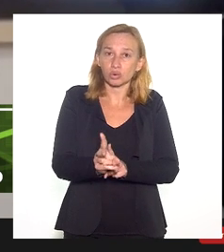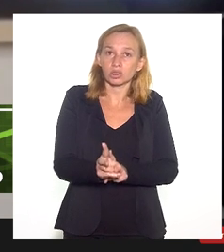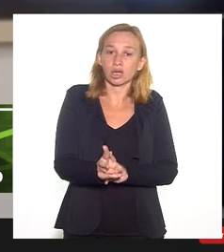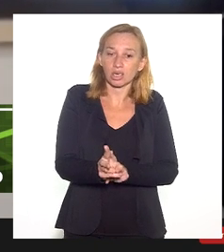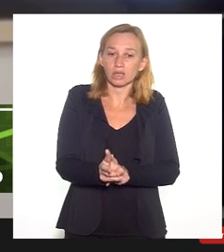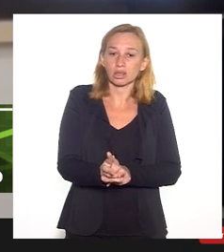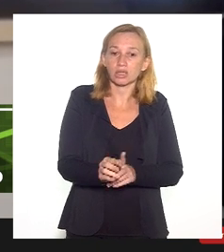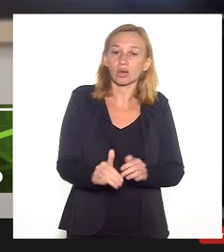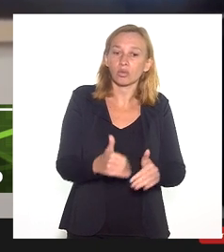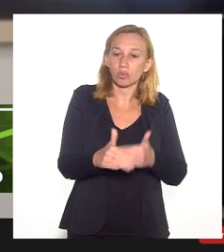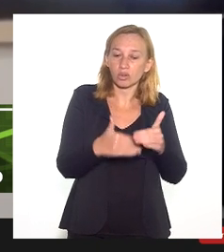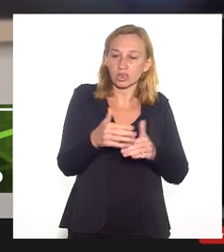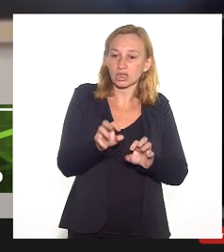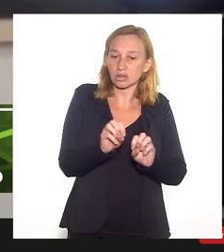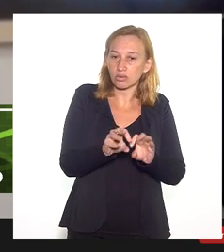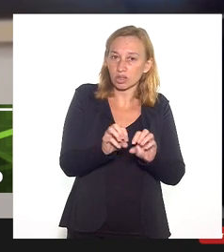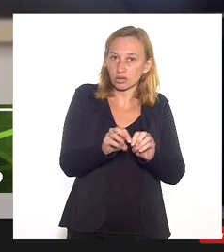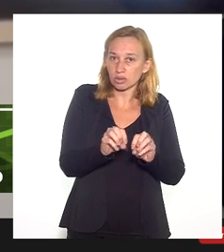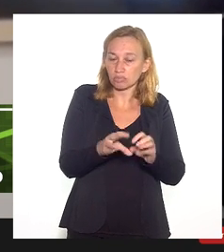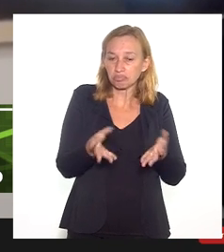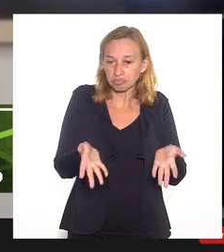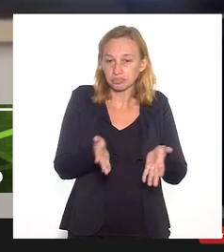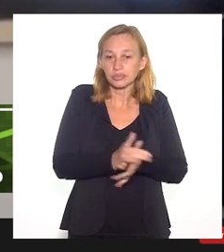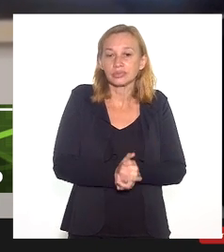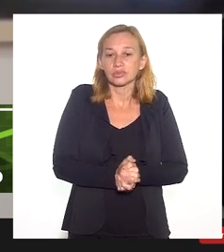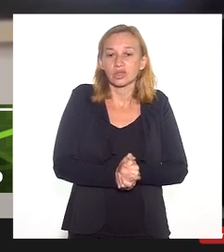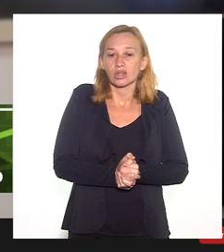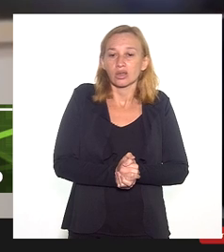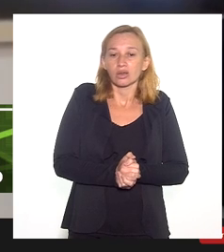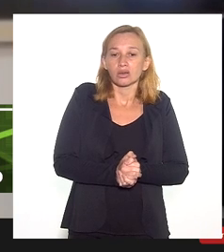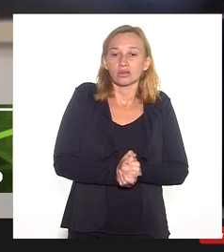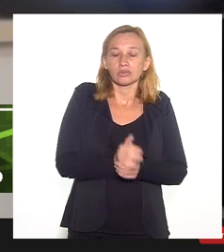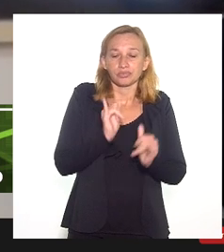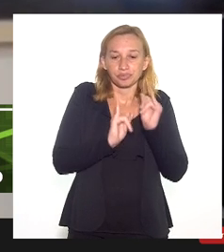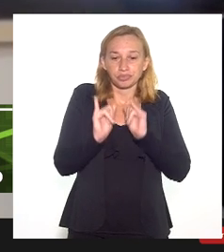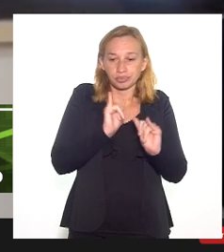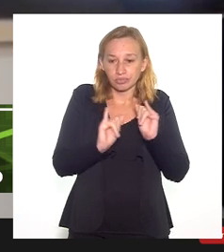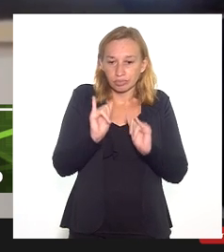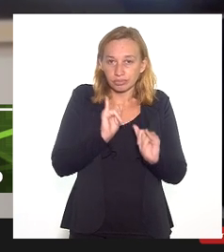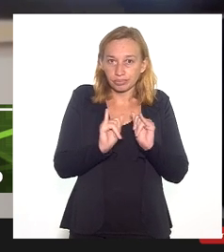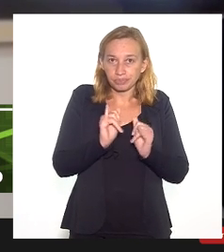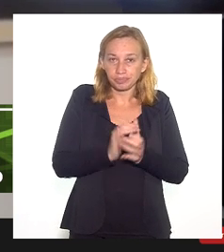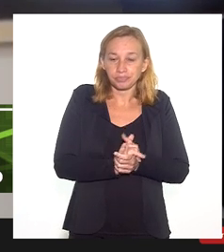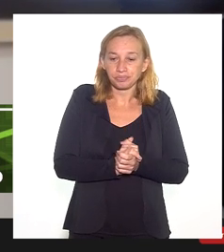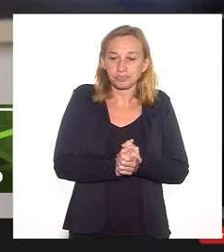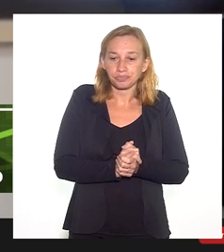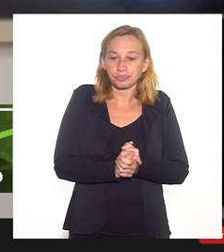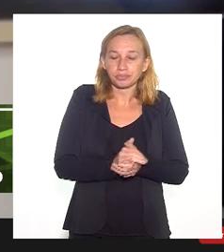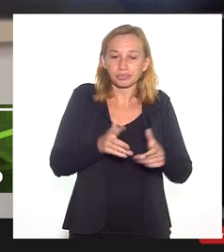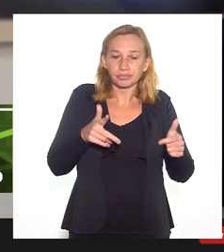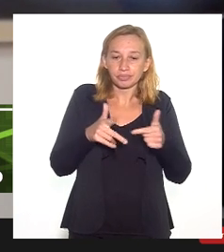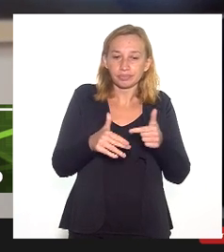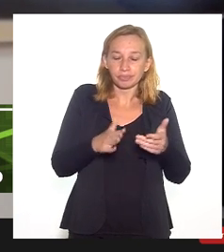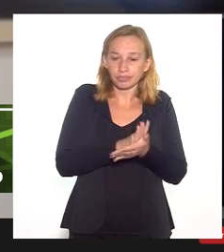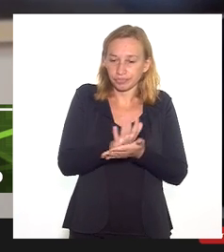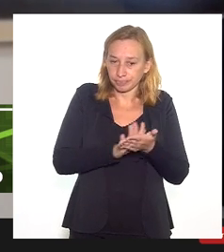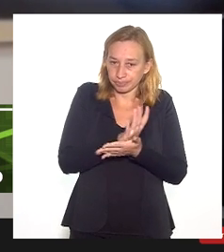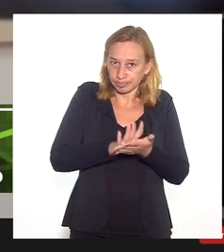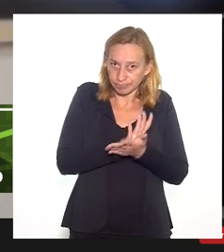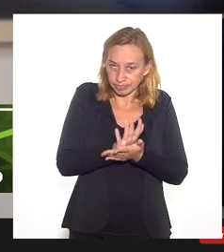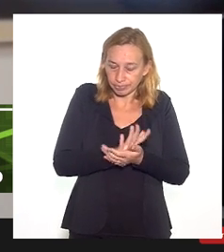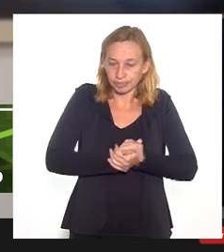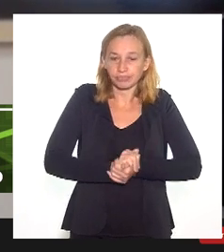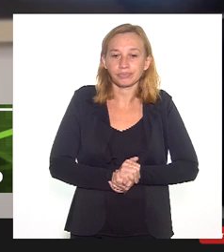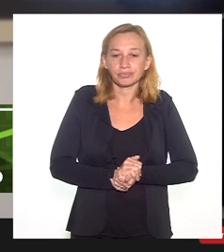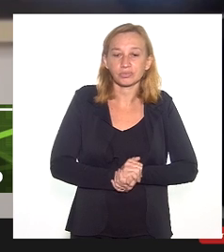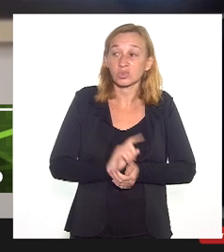ao processo educacional, formativo, sem grandes interrupções, como em algumas outras